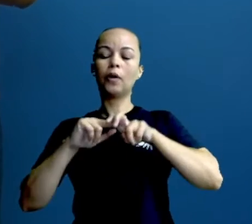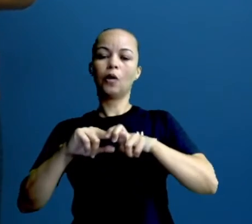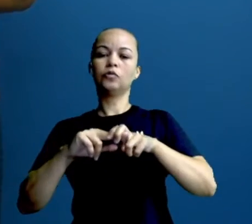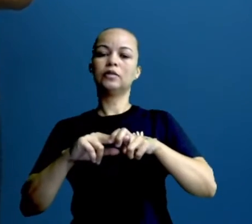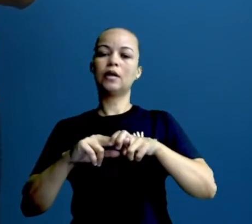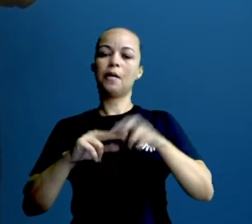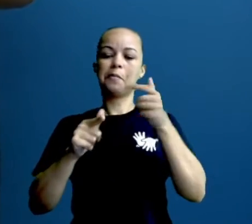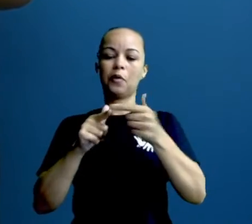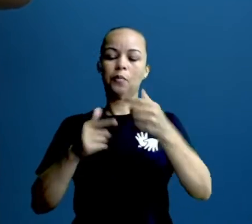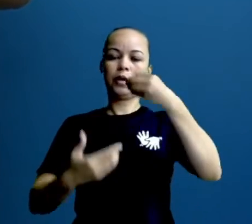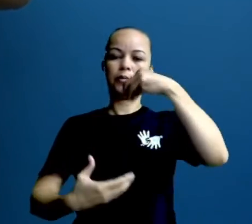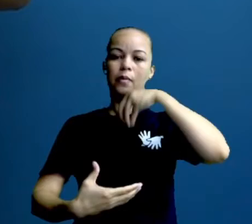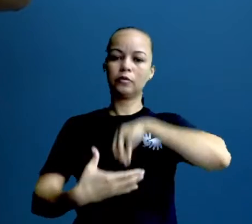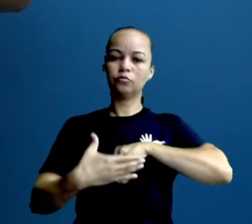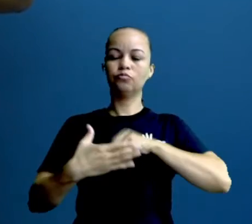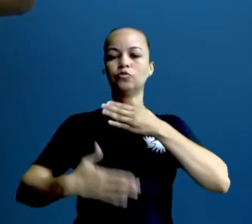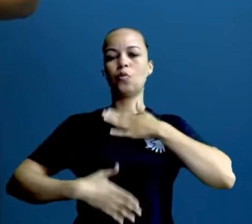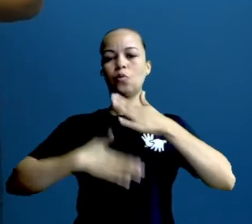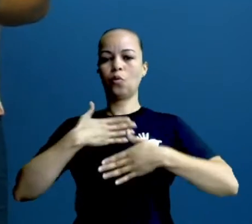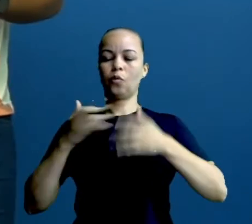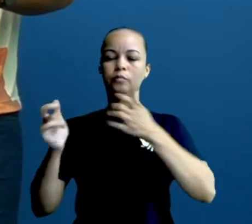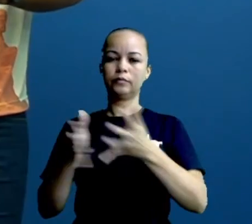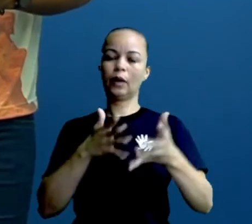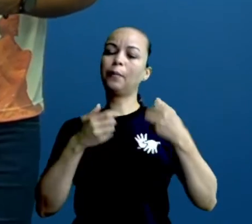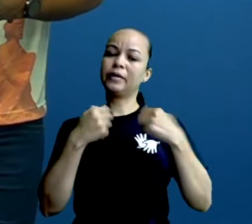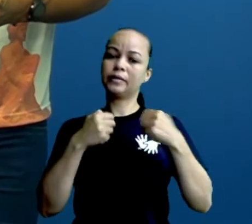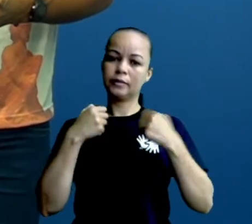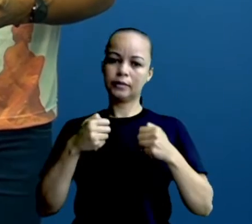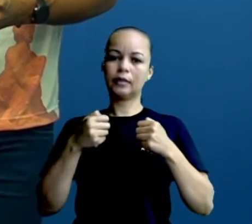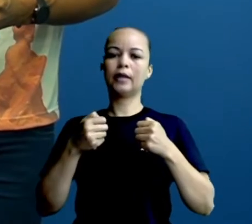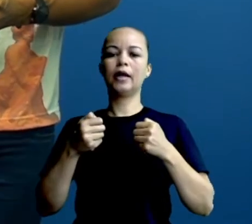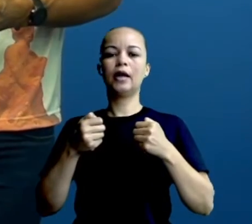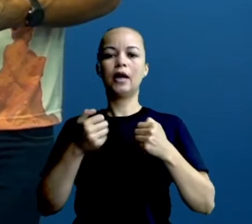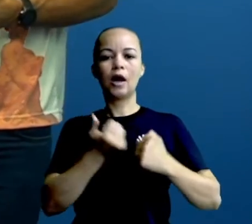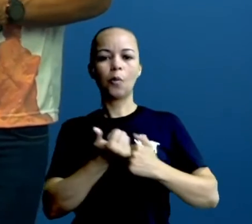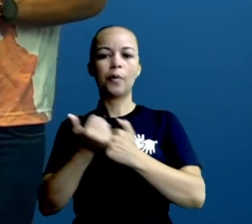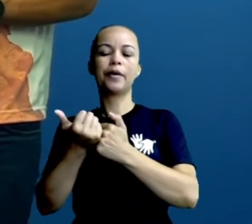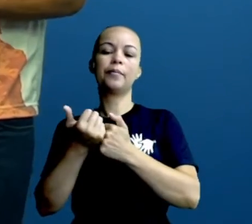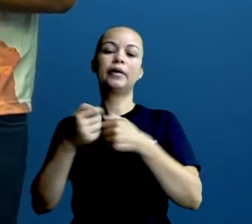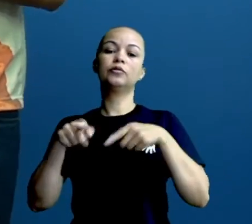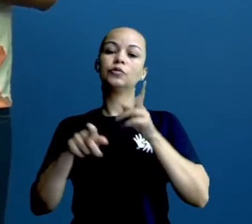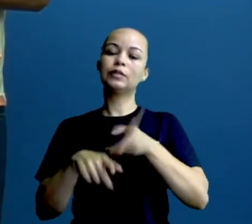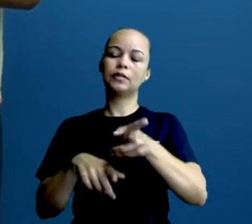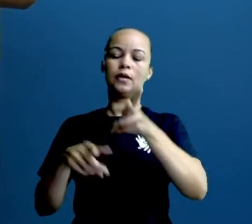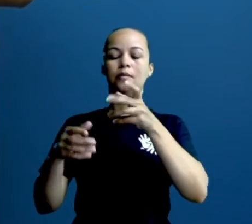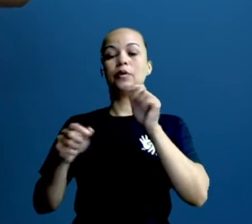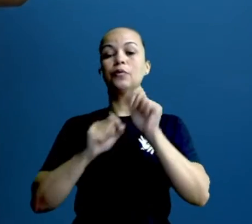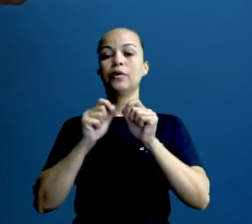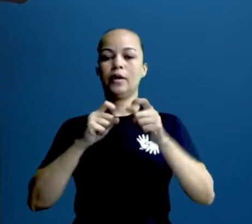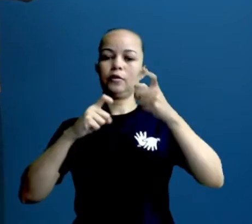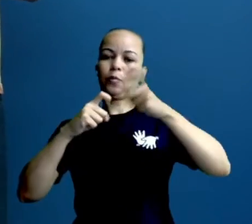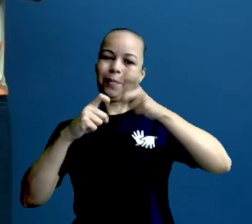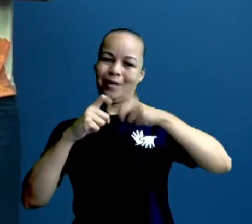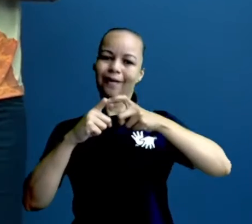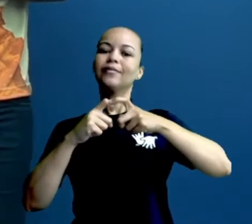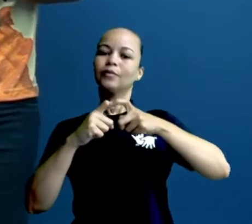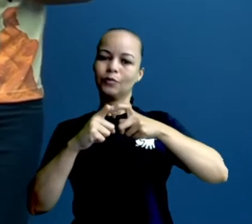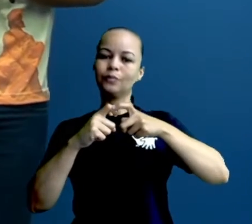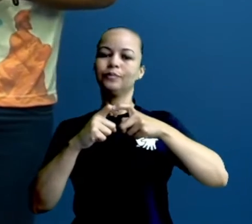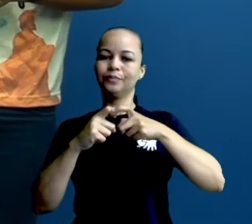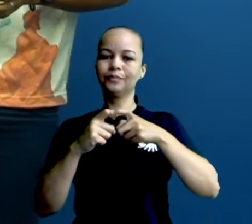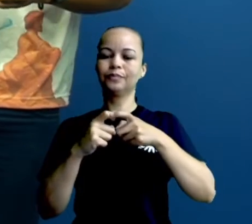necessário utilizar esses medicamentos com o acompanhamento de um especialista, como eu tinha falado para vocês, ou seja, com o acompanhamento de um